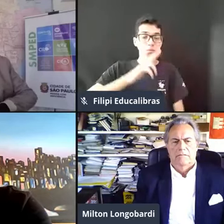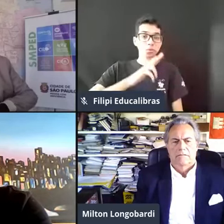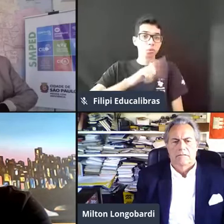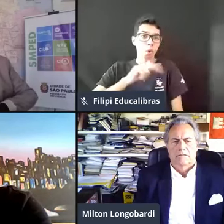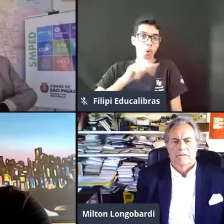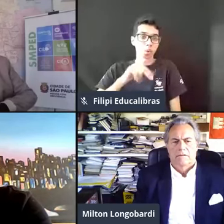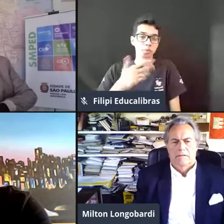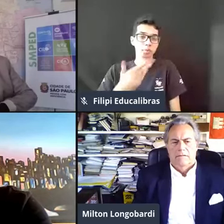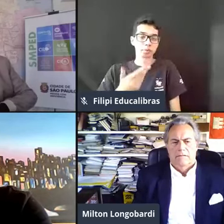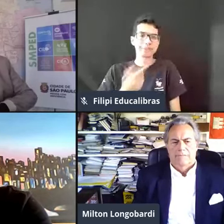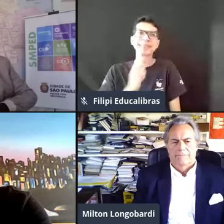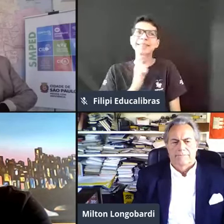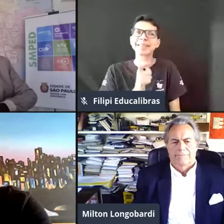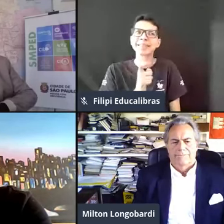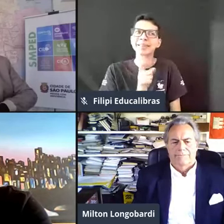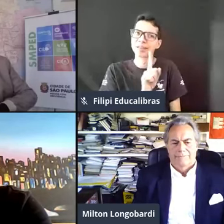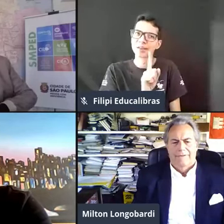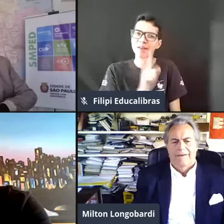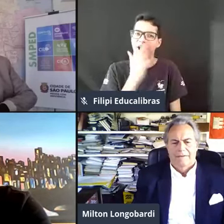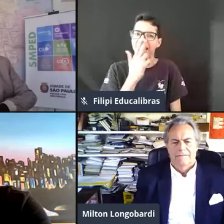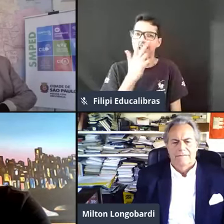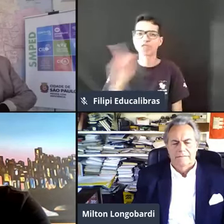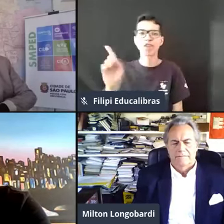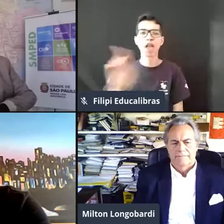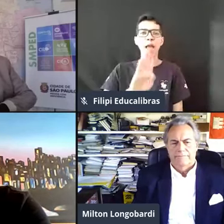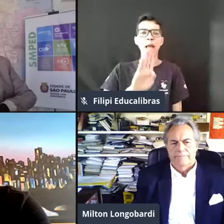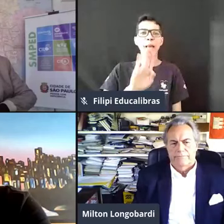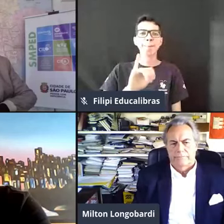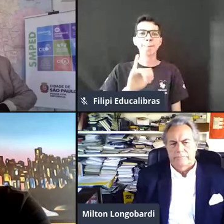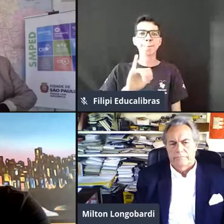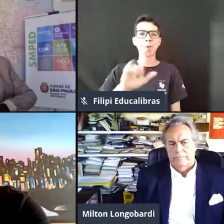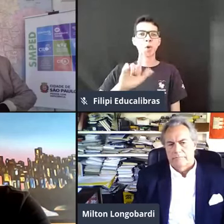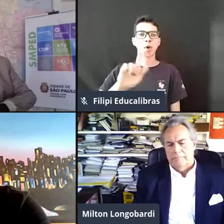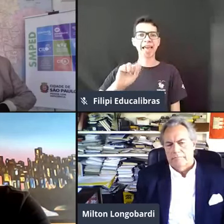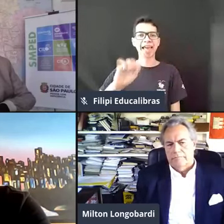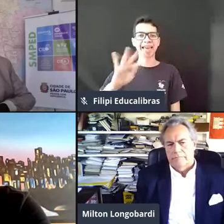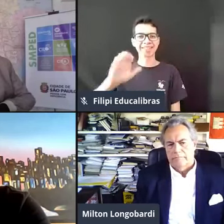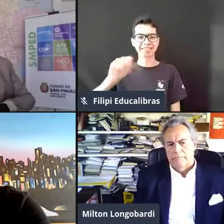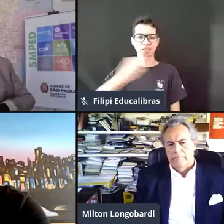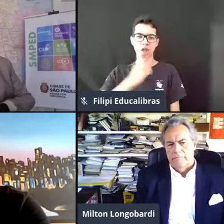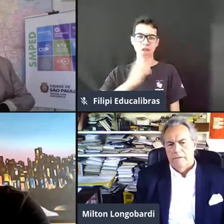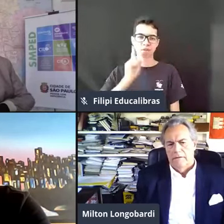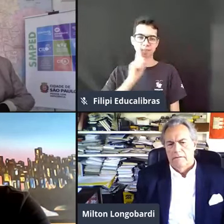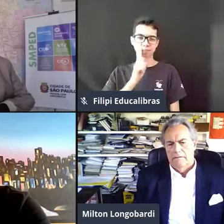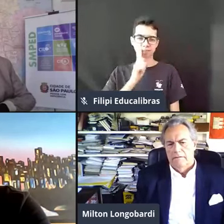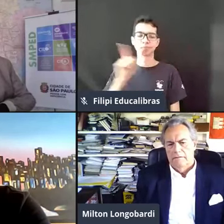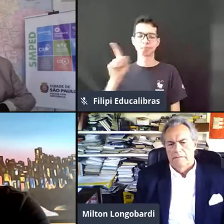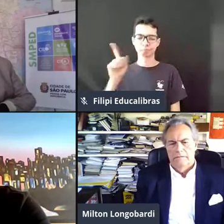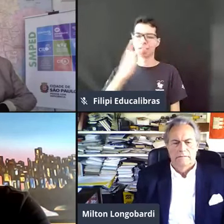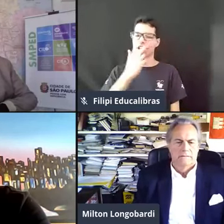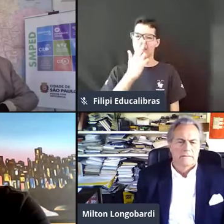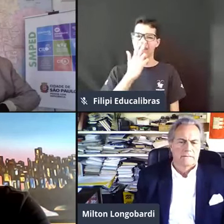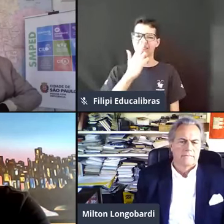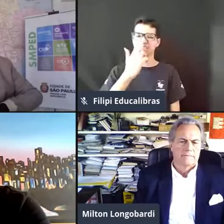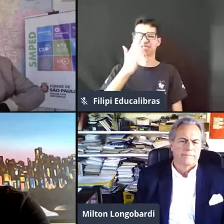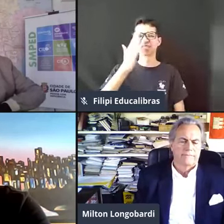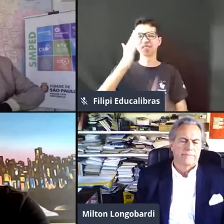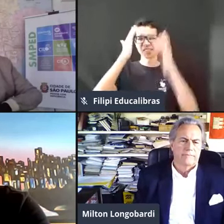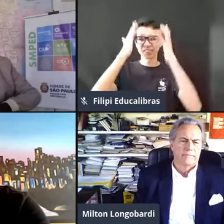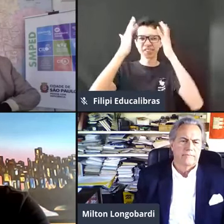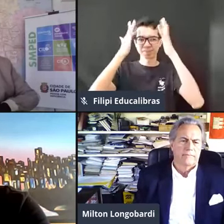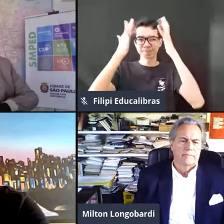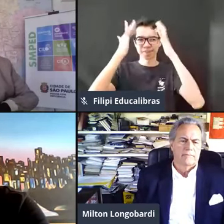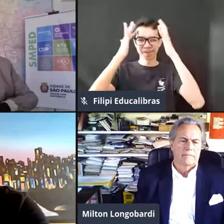imaginava. Eu não imaginava que a gente chegaria, não conseguia. Né, muita gente, isso é